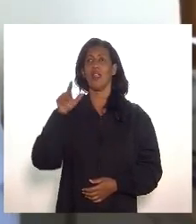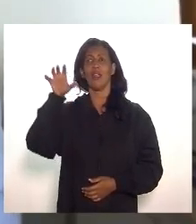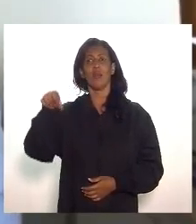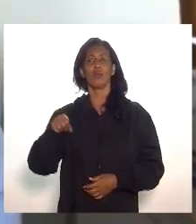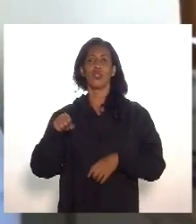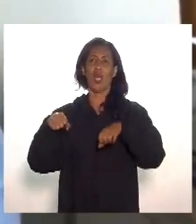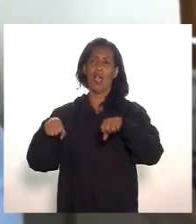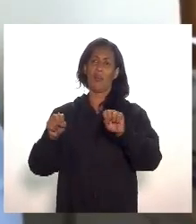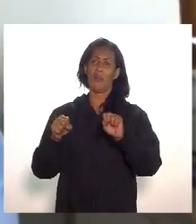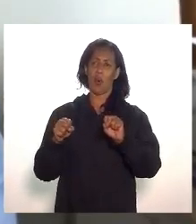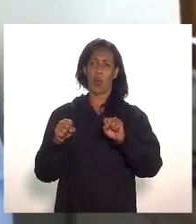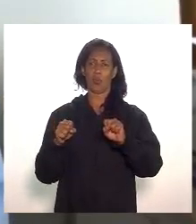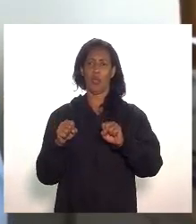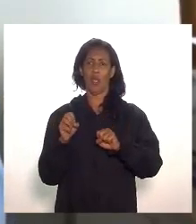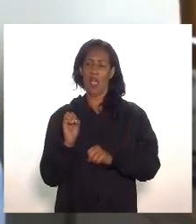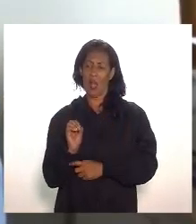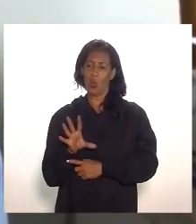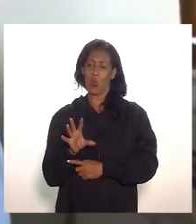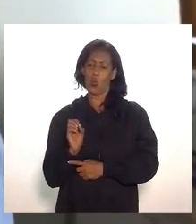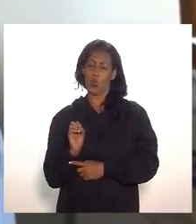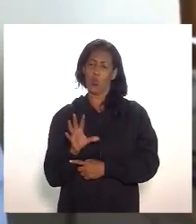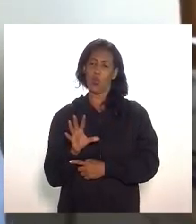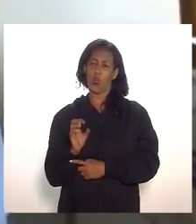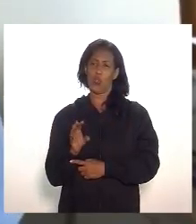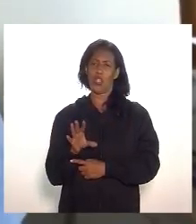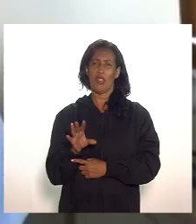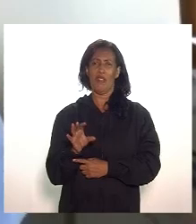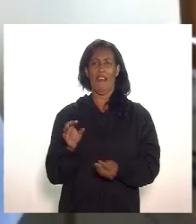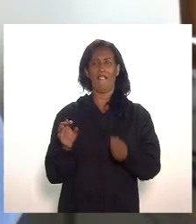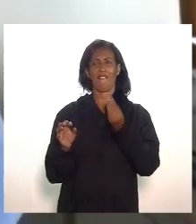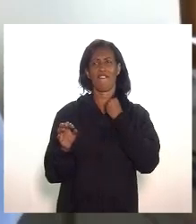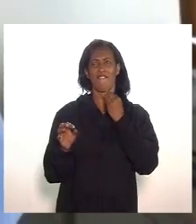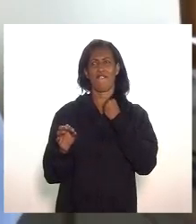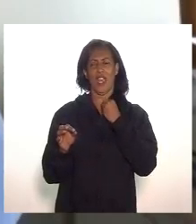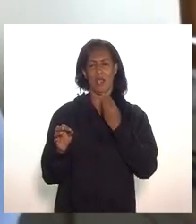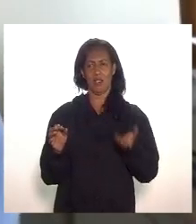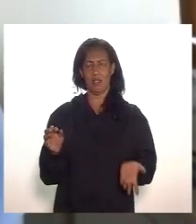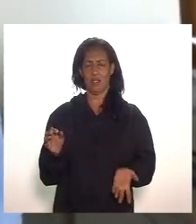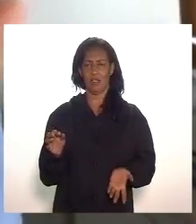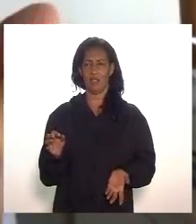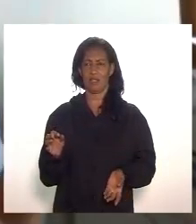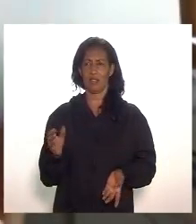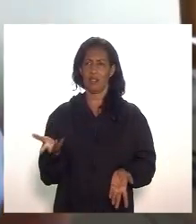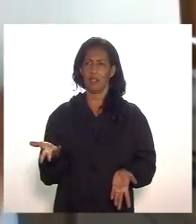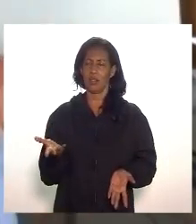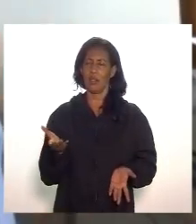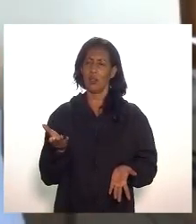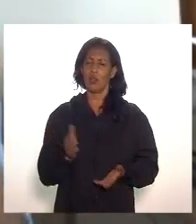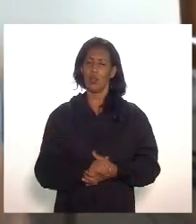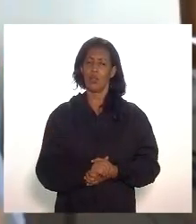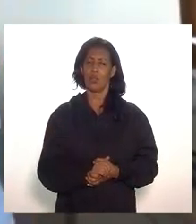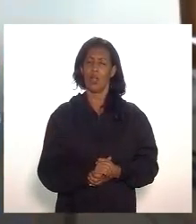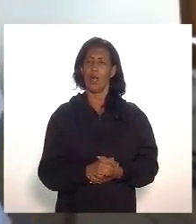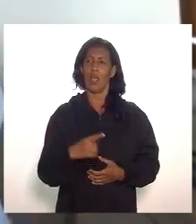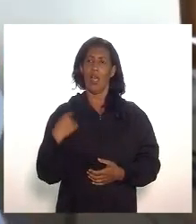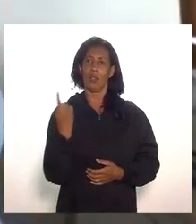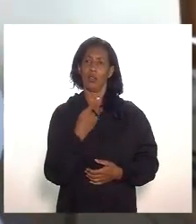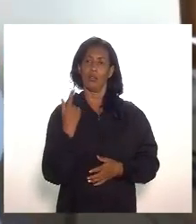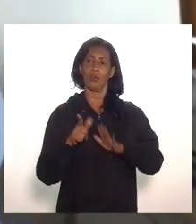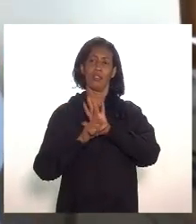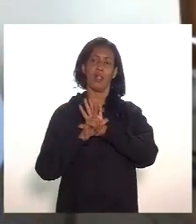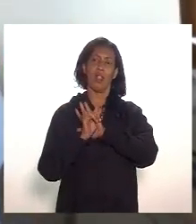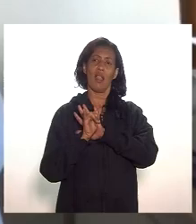farol, o seu farol está com a luz fraca. O que, que diz a nossa lei, o que, que